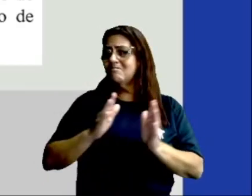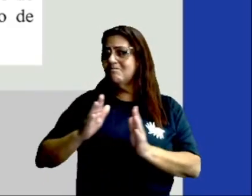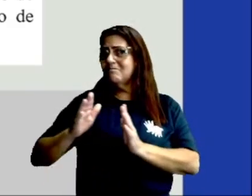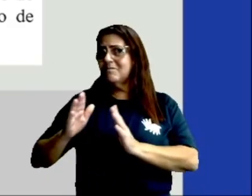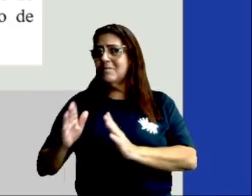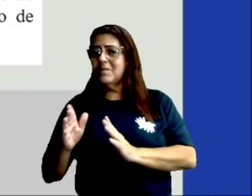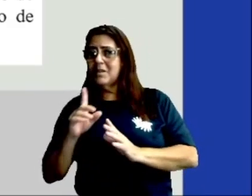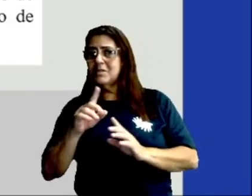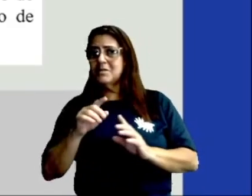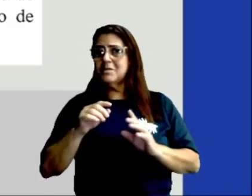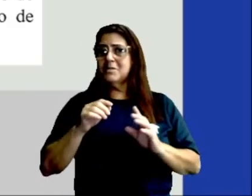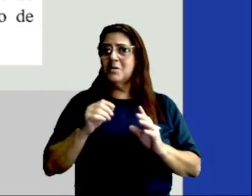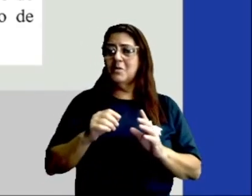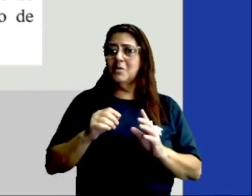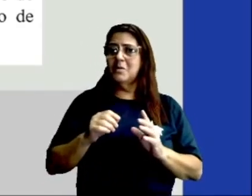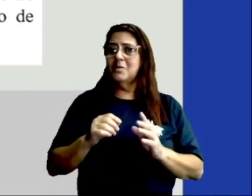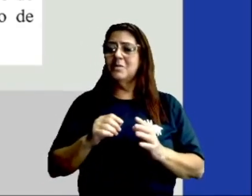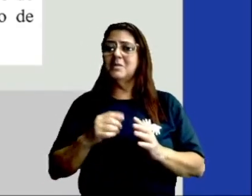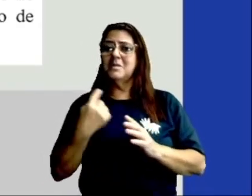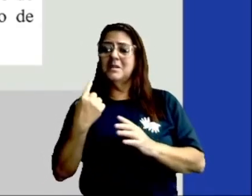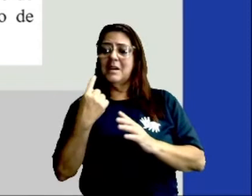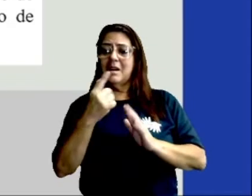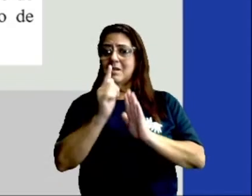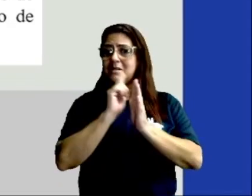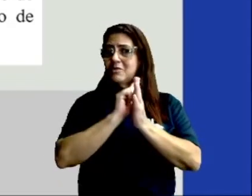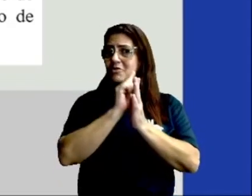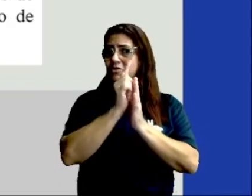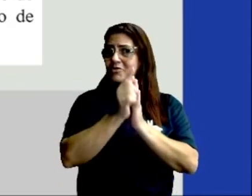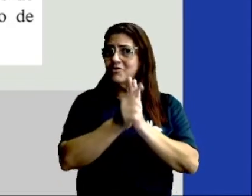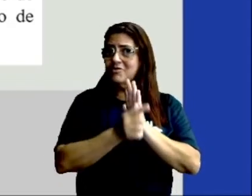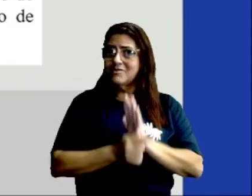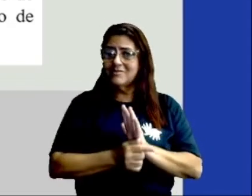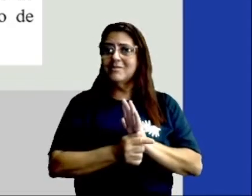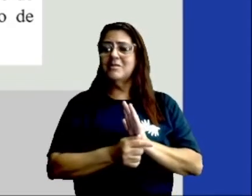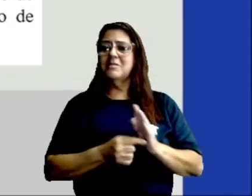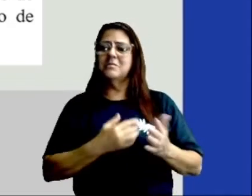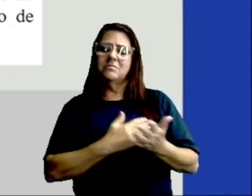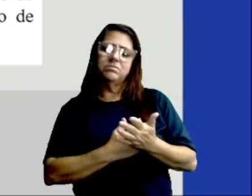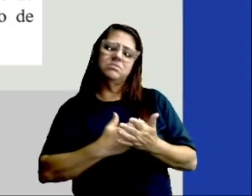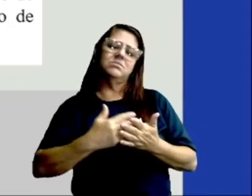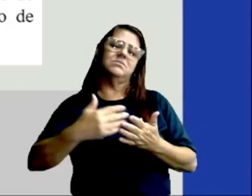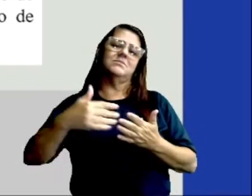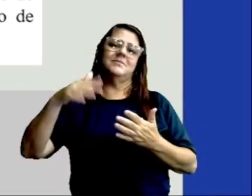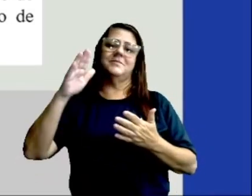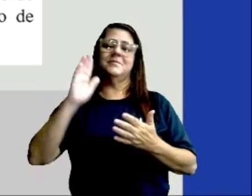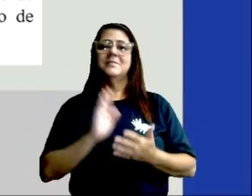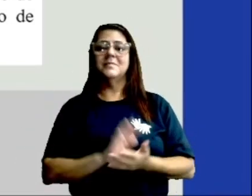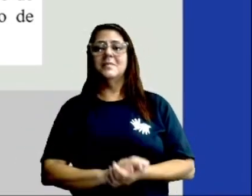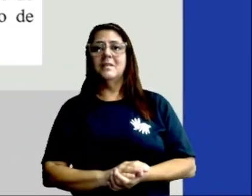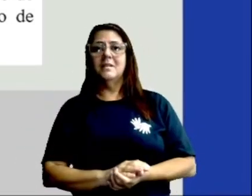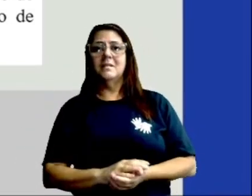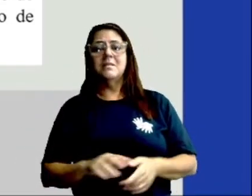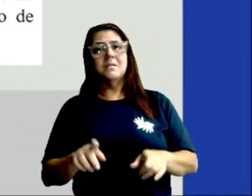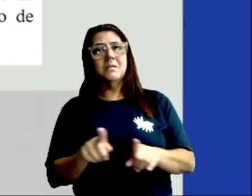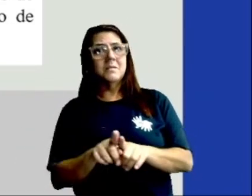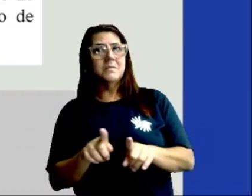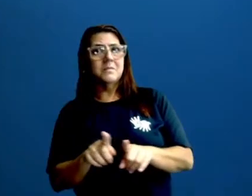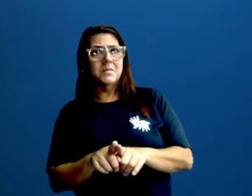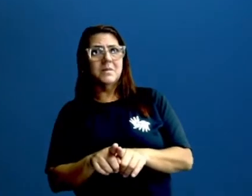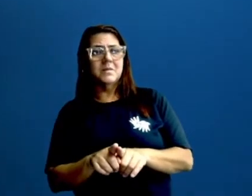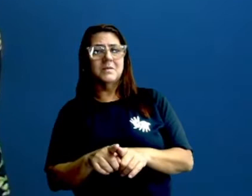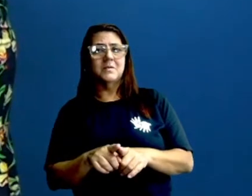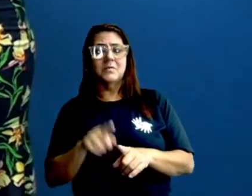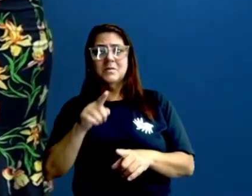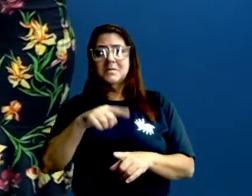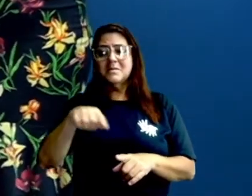a escolha lexical típica de cada gênero, certo? E por aí vai. Então, assim, além disso, além dessa habilidade,